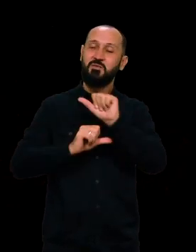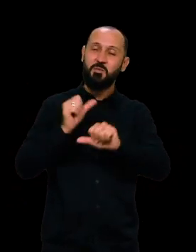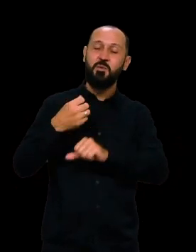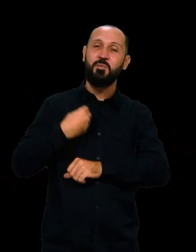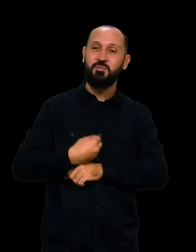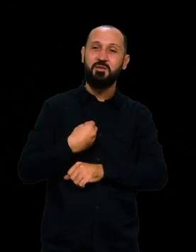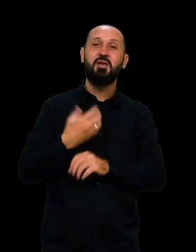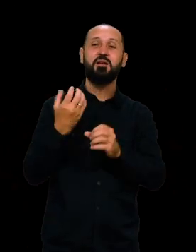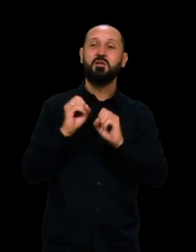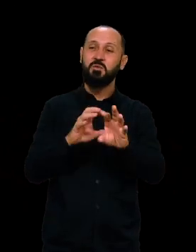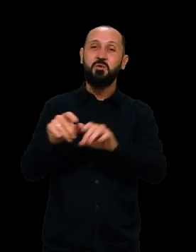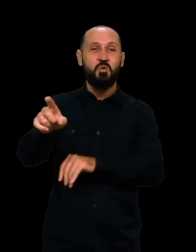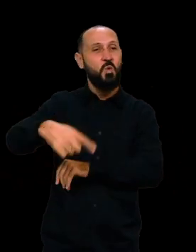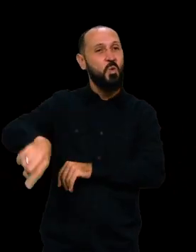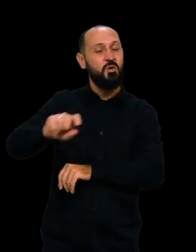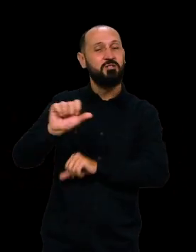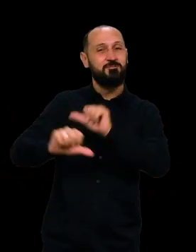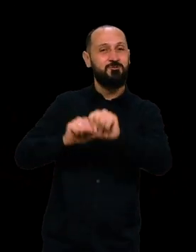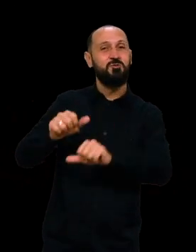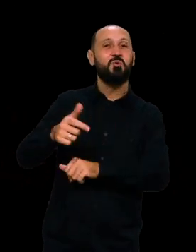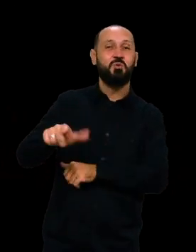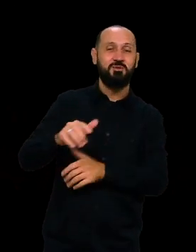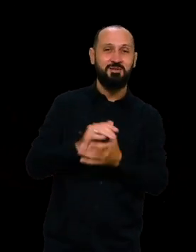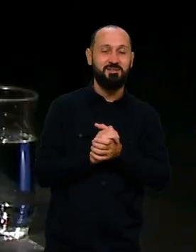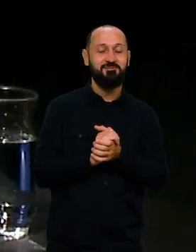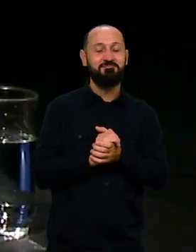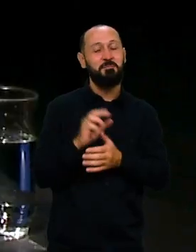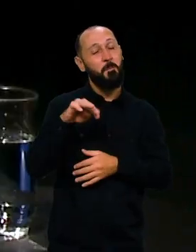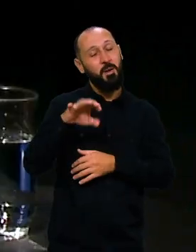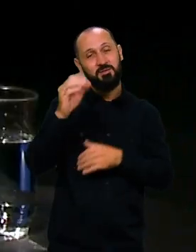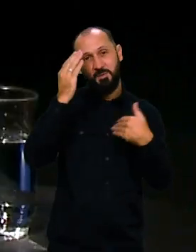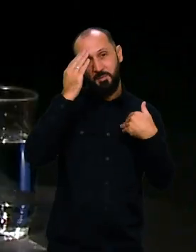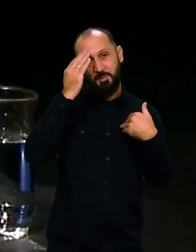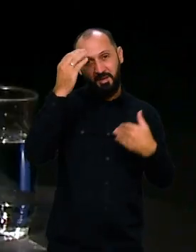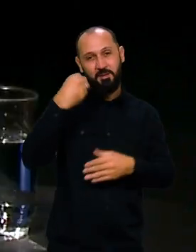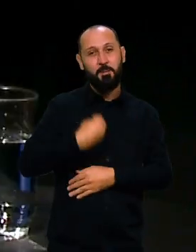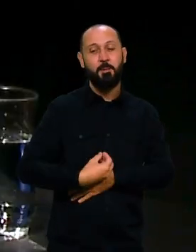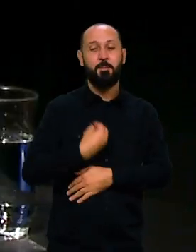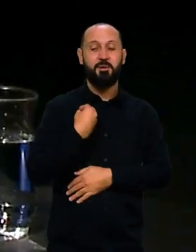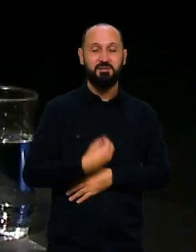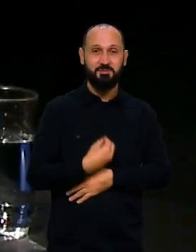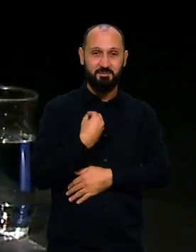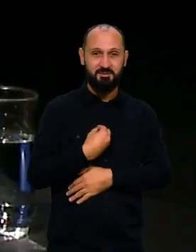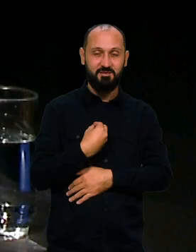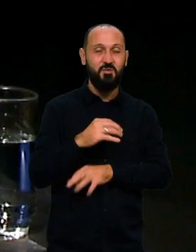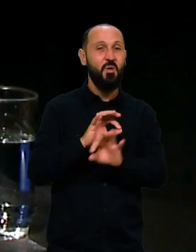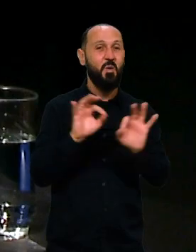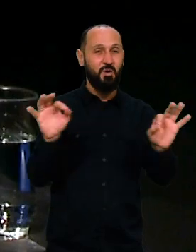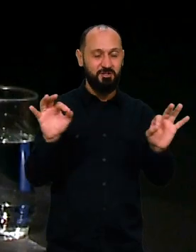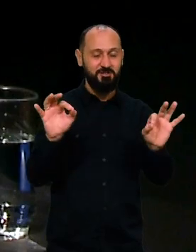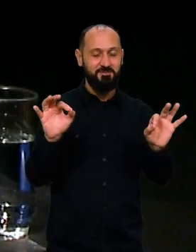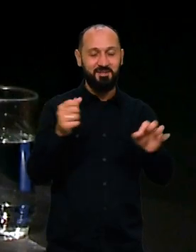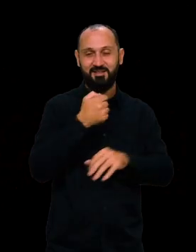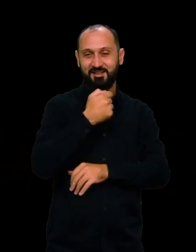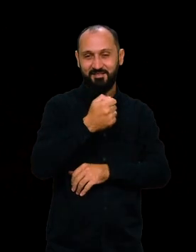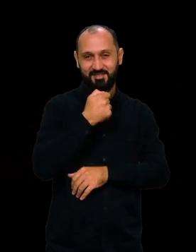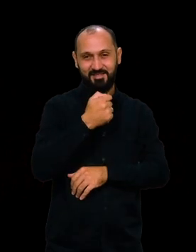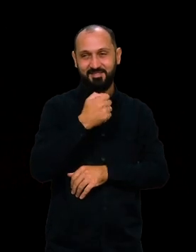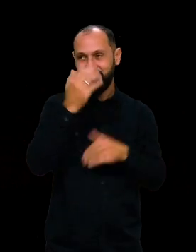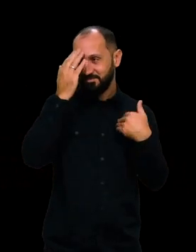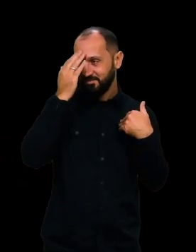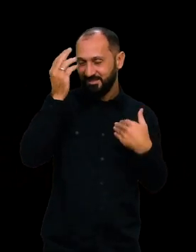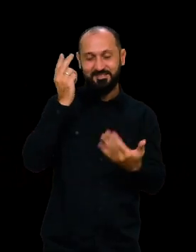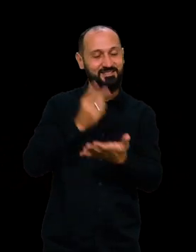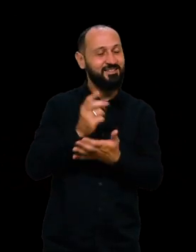vida. Eu quero que a educação transforme a vida de outras pessoas também. Márcio, muito obrigada pela sua participação com a gente. Foi ótima a entrevista.